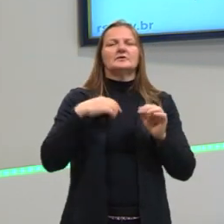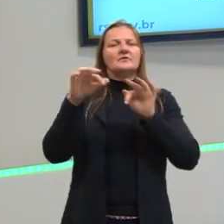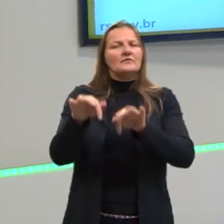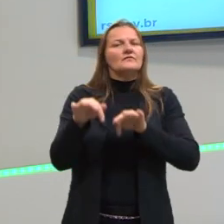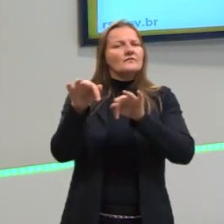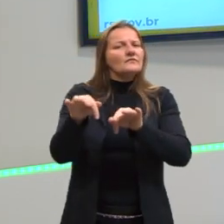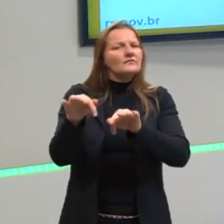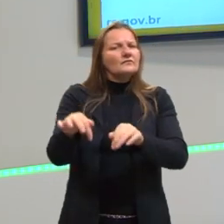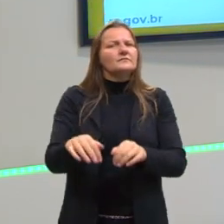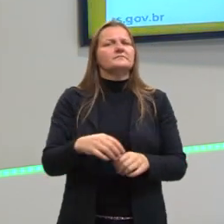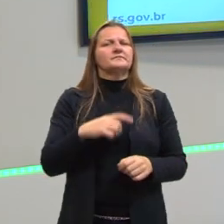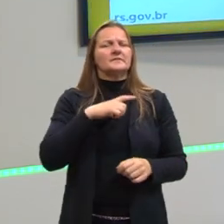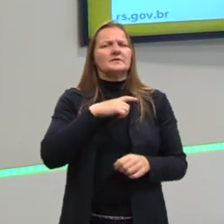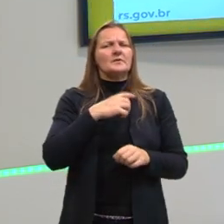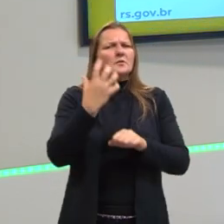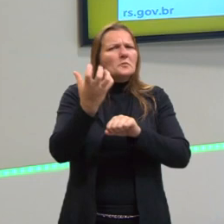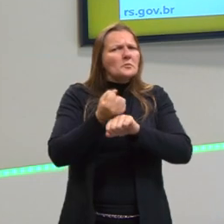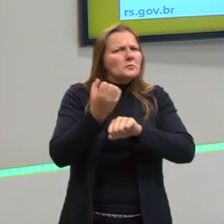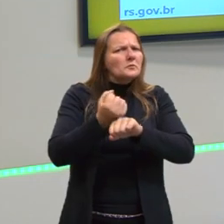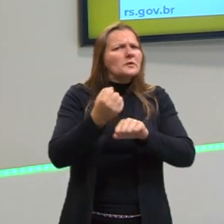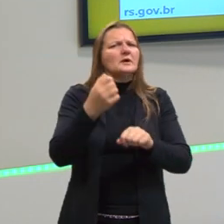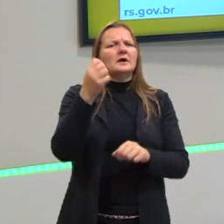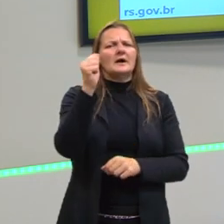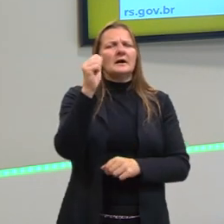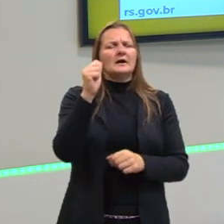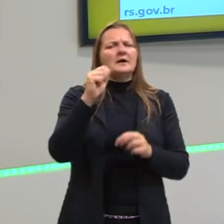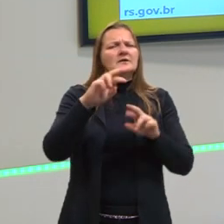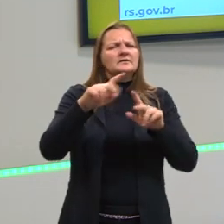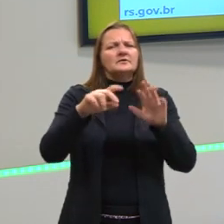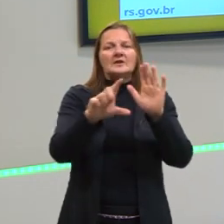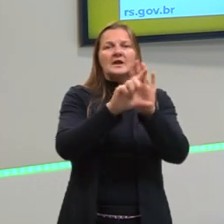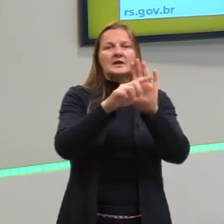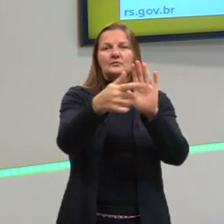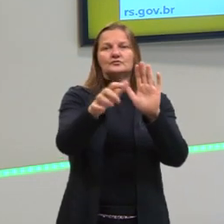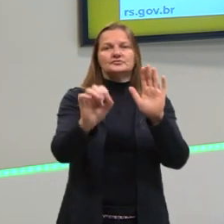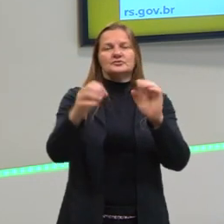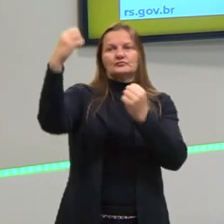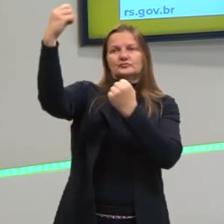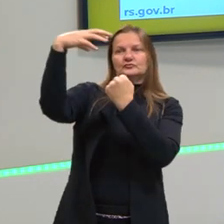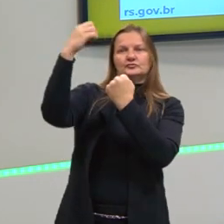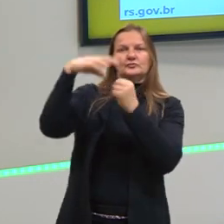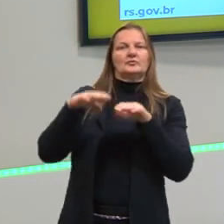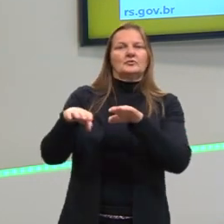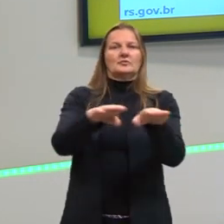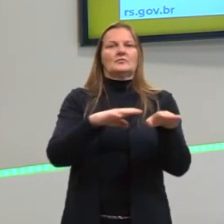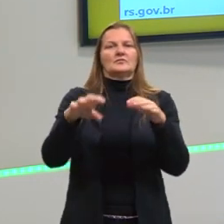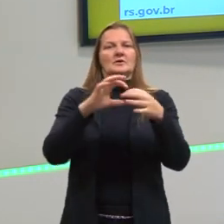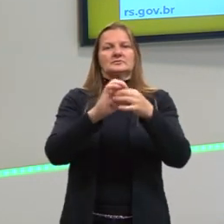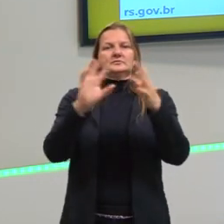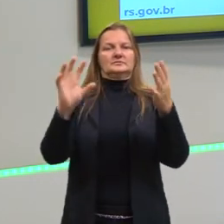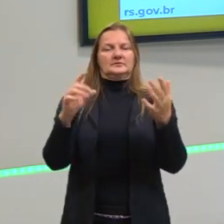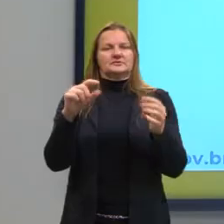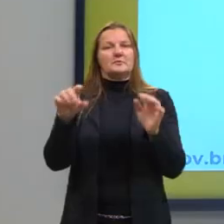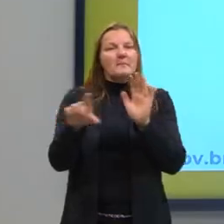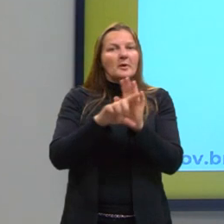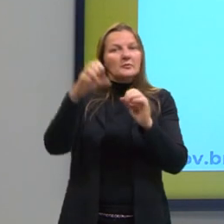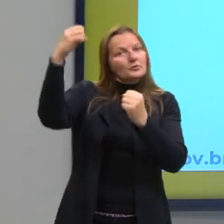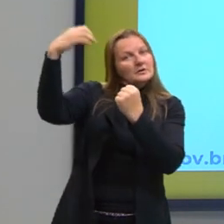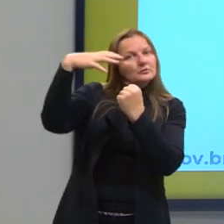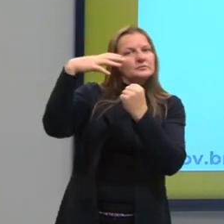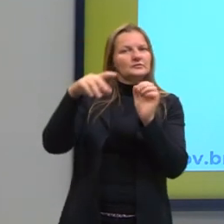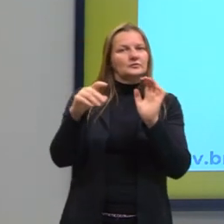eo absolutismo bom e que não havia o estado com as leis iluministas de igualdade liberdade de